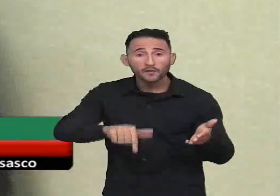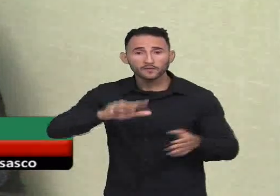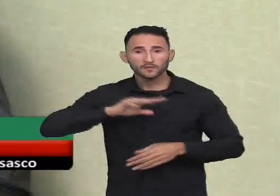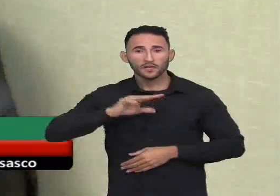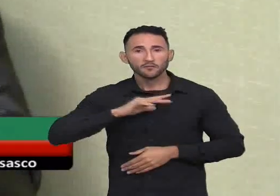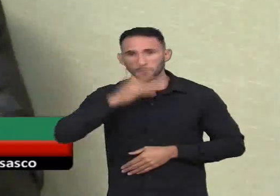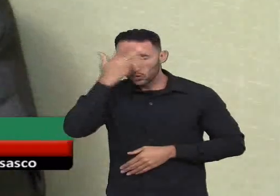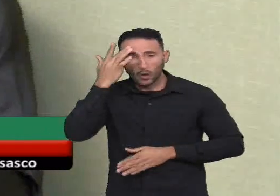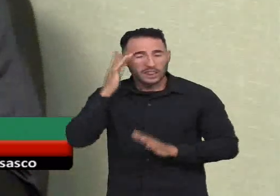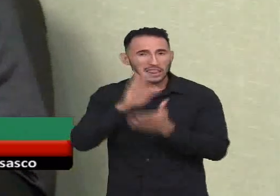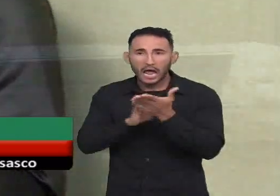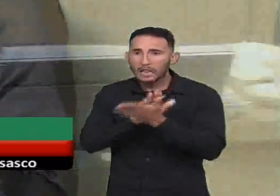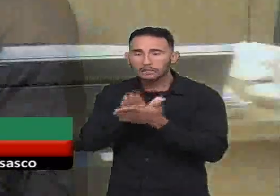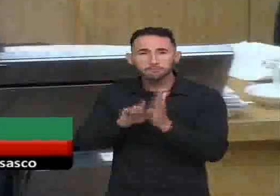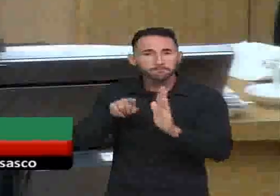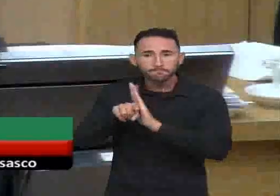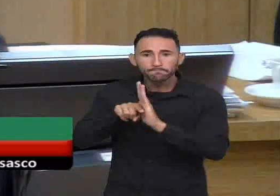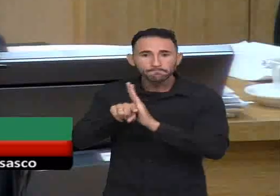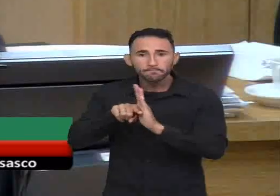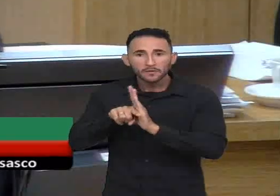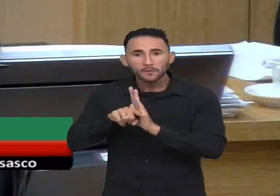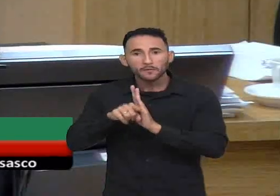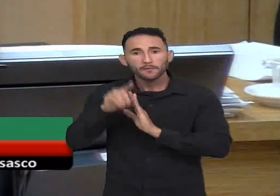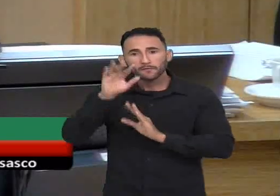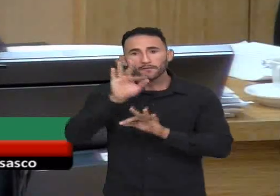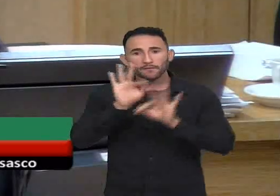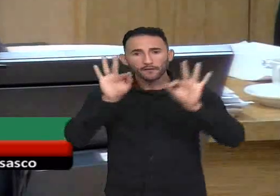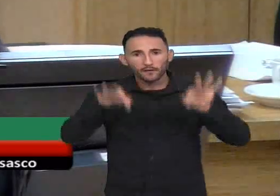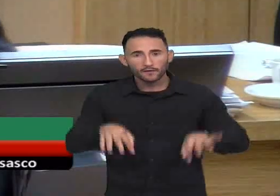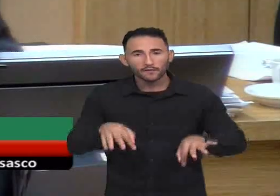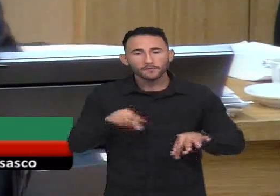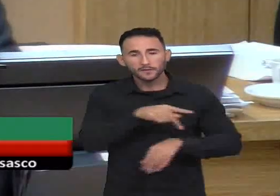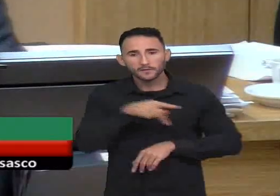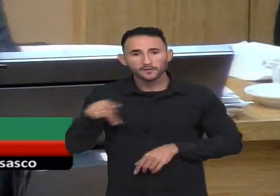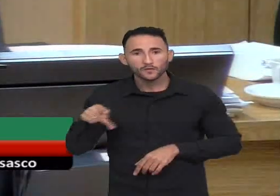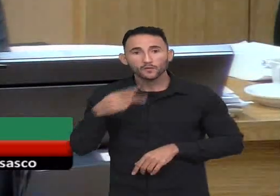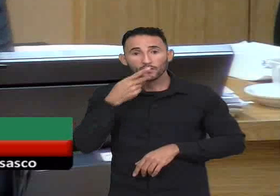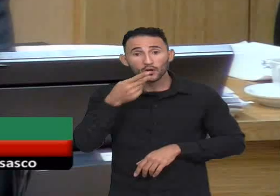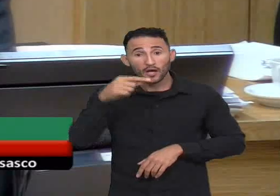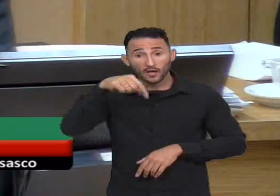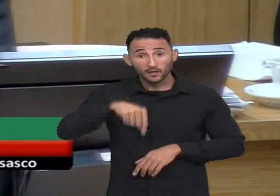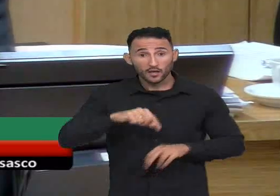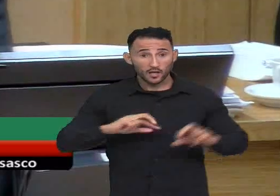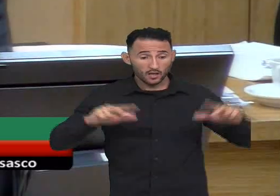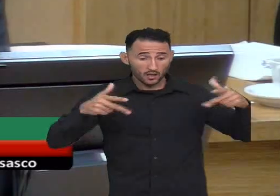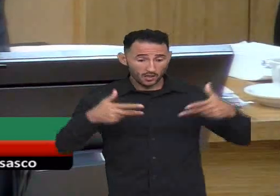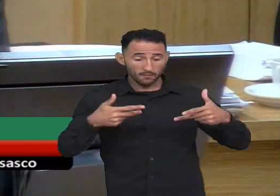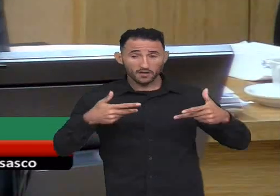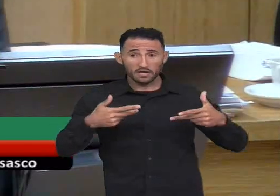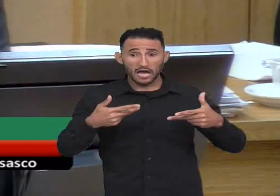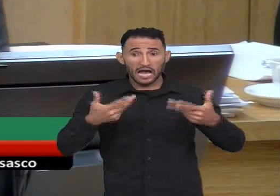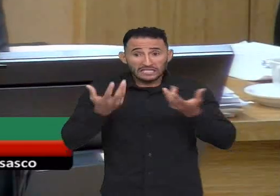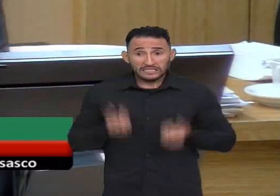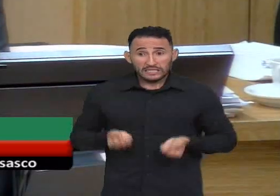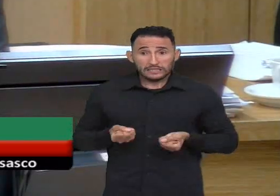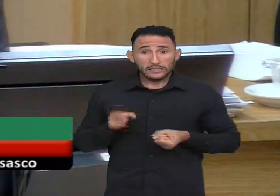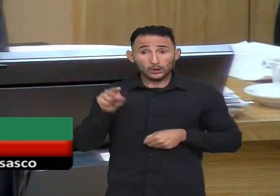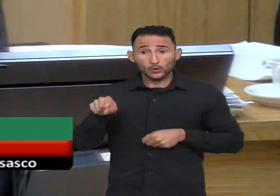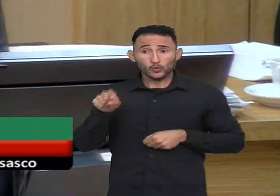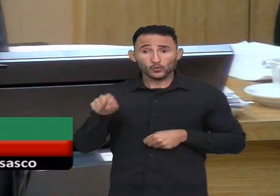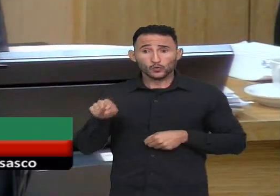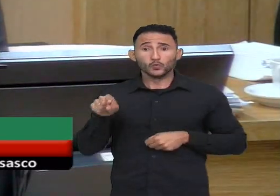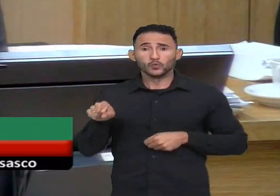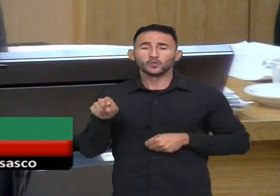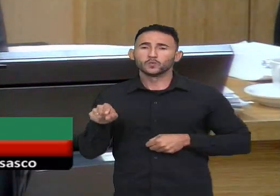investigue. Encerro aqui, presidente. Obrigado. Só corrigindo a Vossa Excelência, essa casa não está convivente com o que está